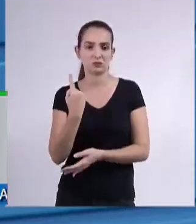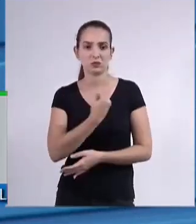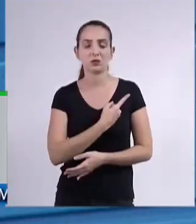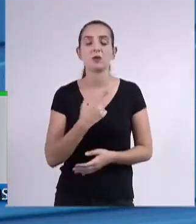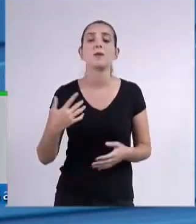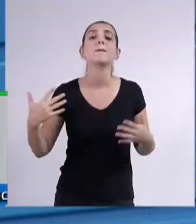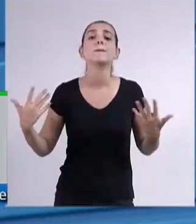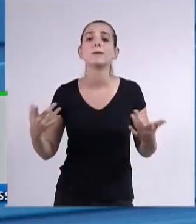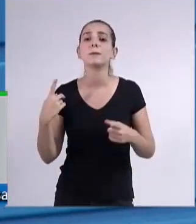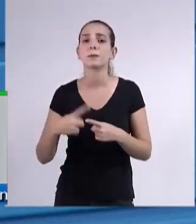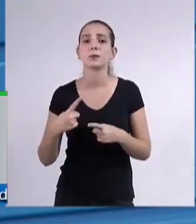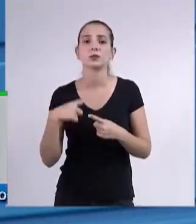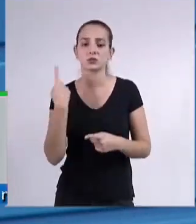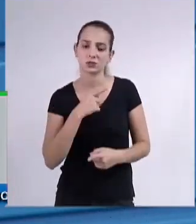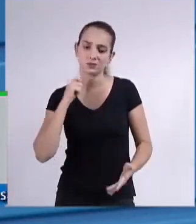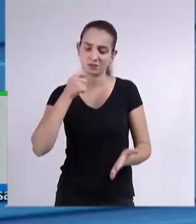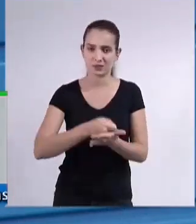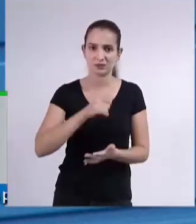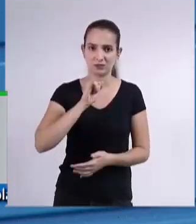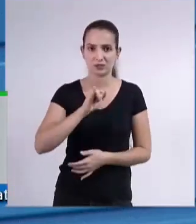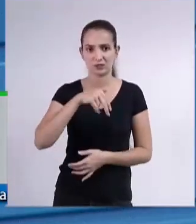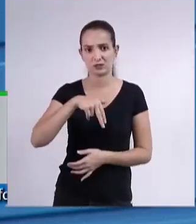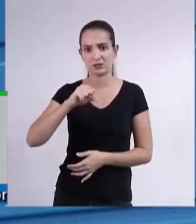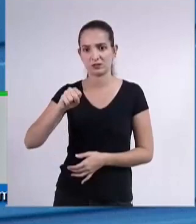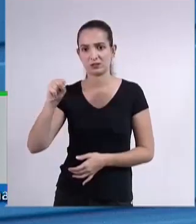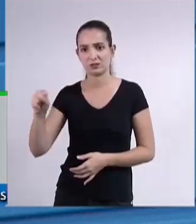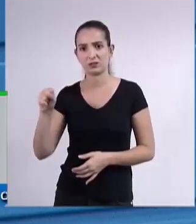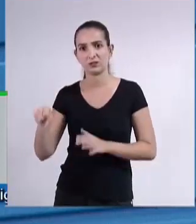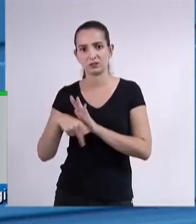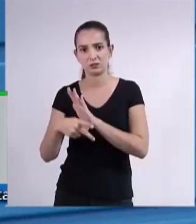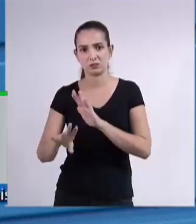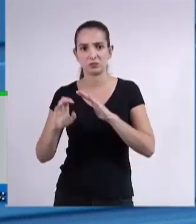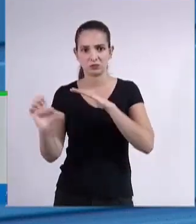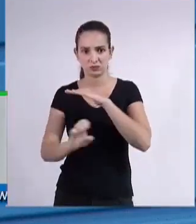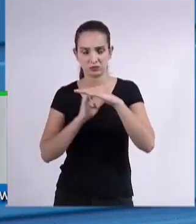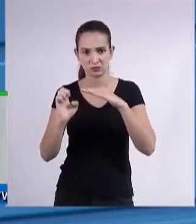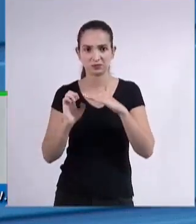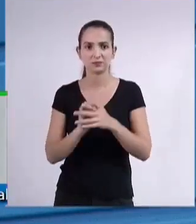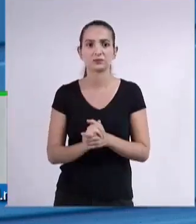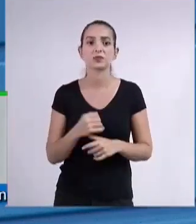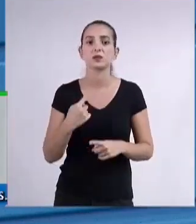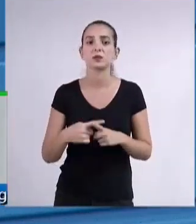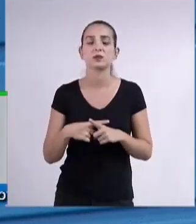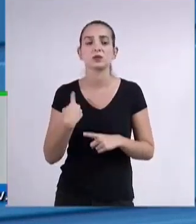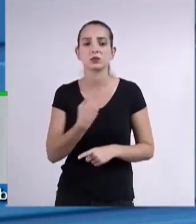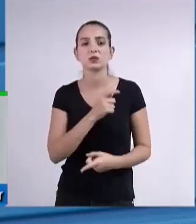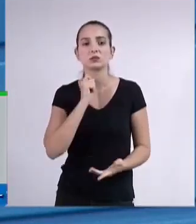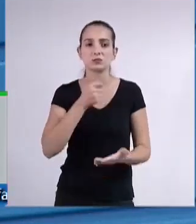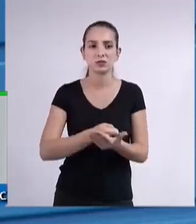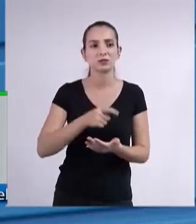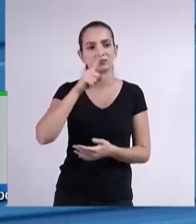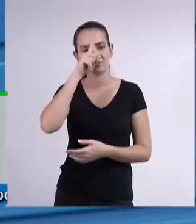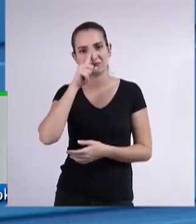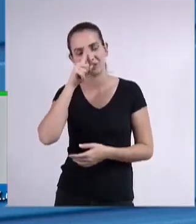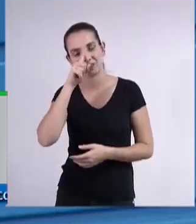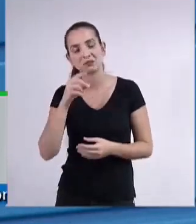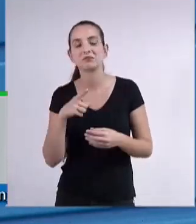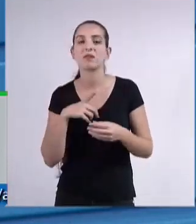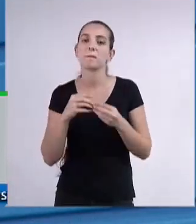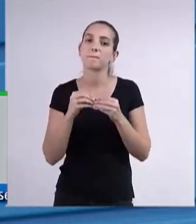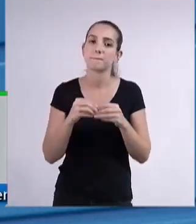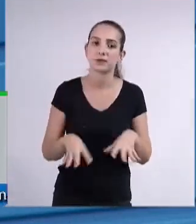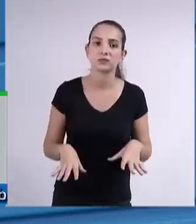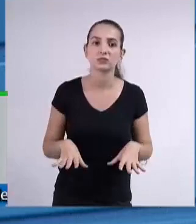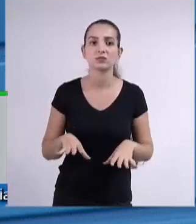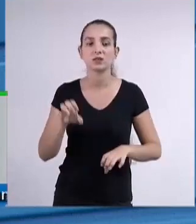que pagamos o INSS para a empresa? Por que pagamos pelos riscos de prejuízo? A empresa,